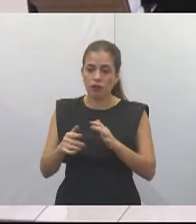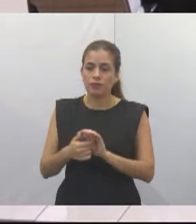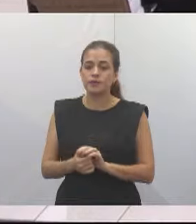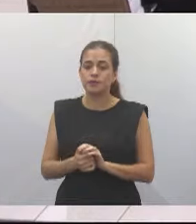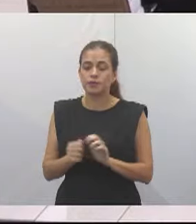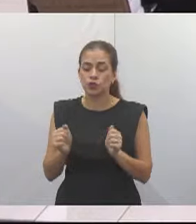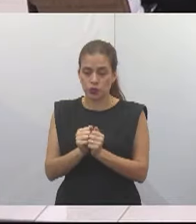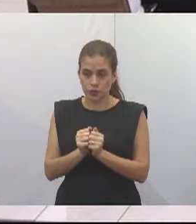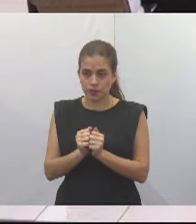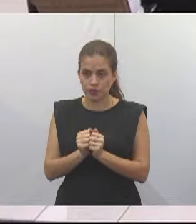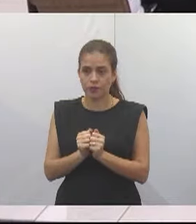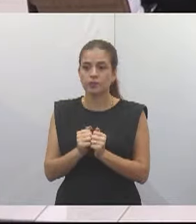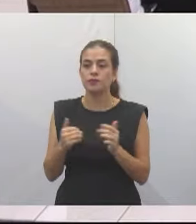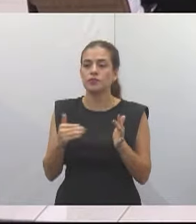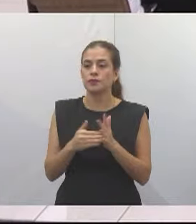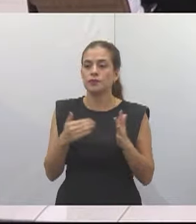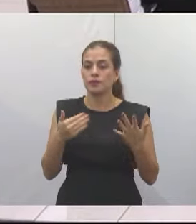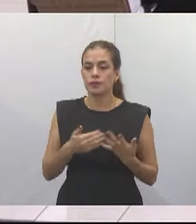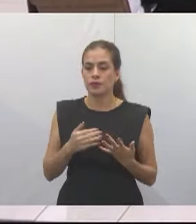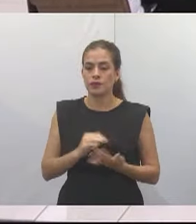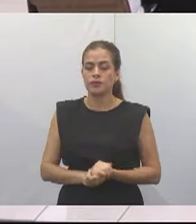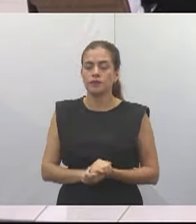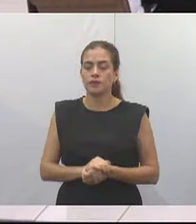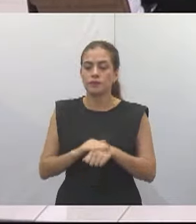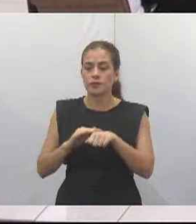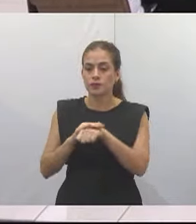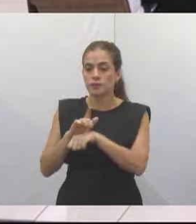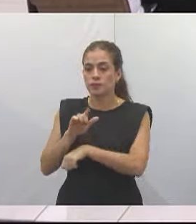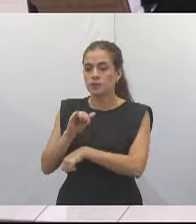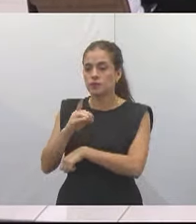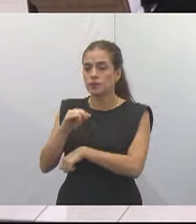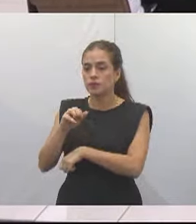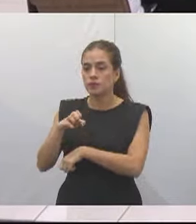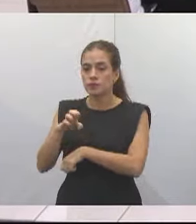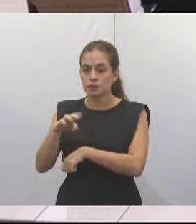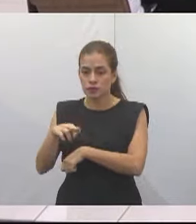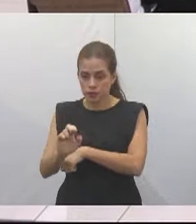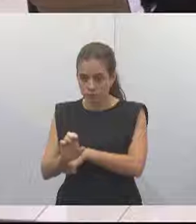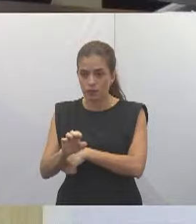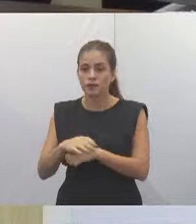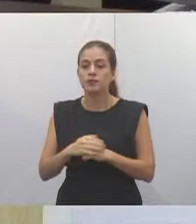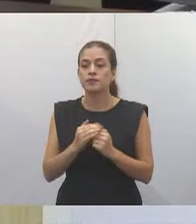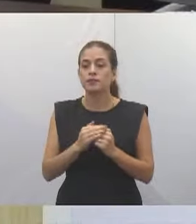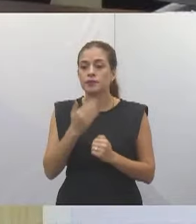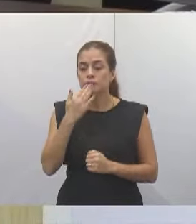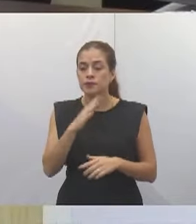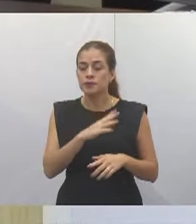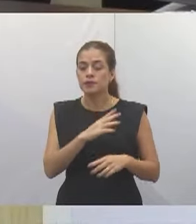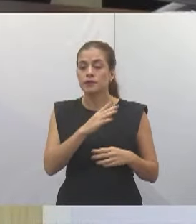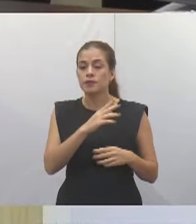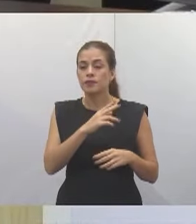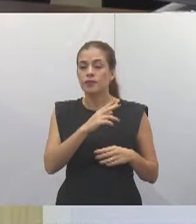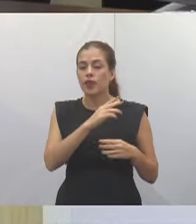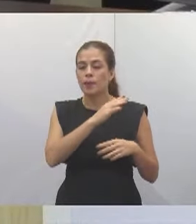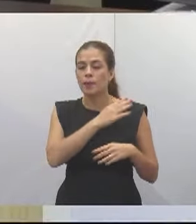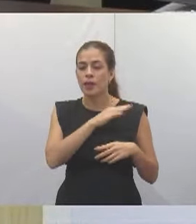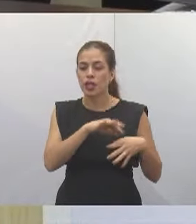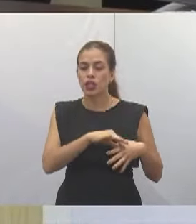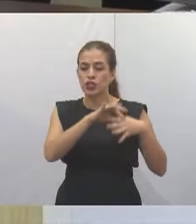análise junto. Até hoje eu estava conversando com a Lidiane para pedir para que a chefe dos dentistas